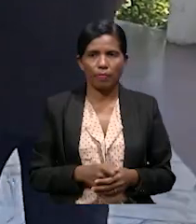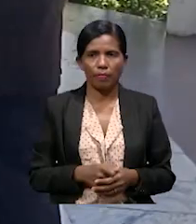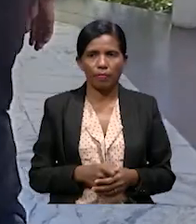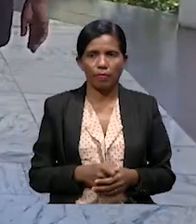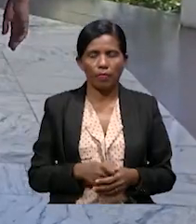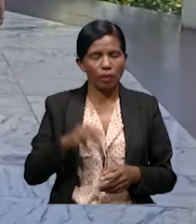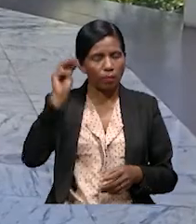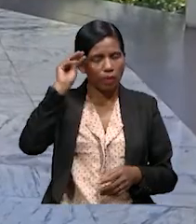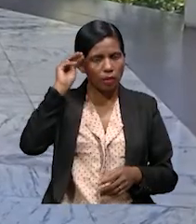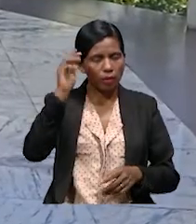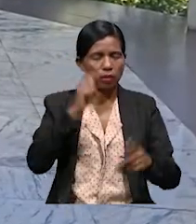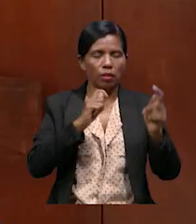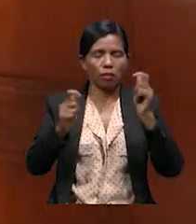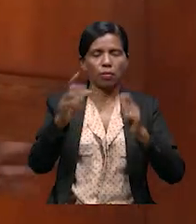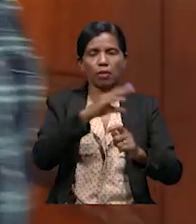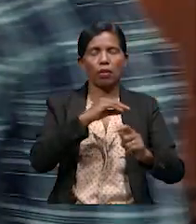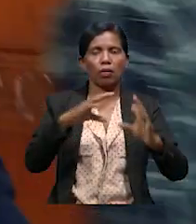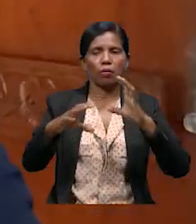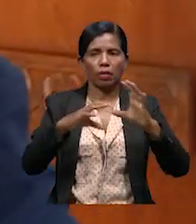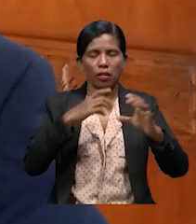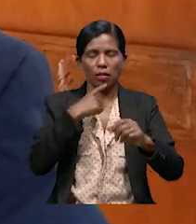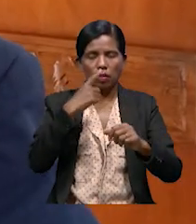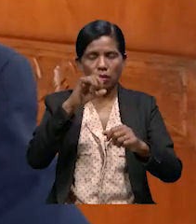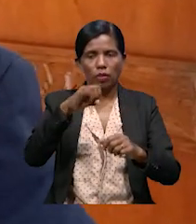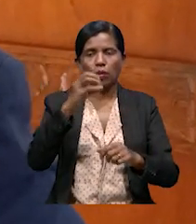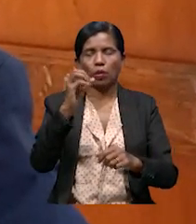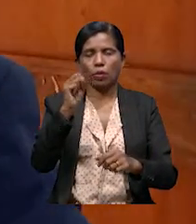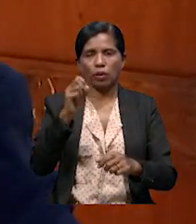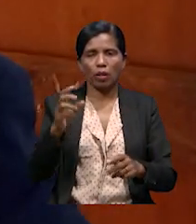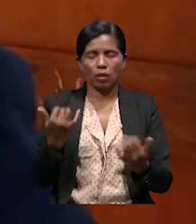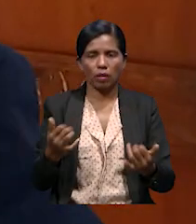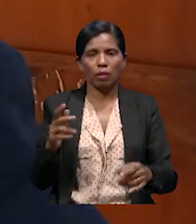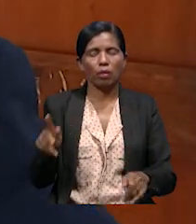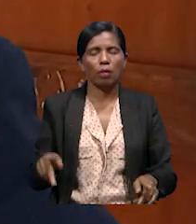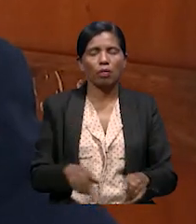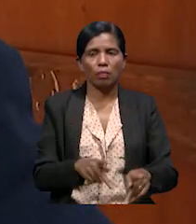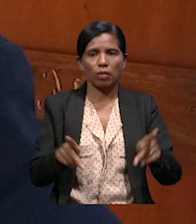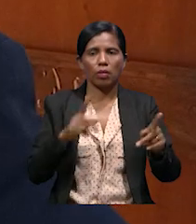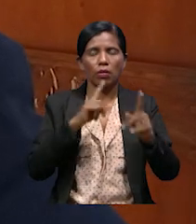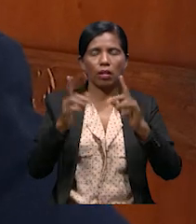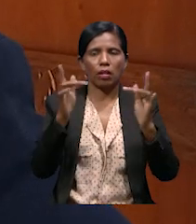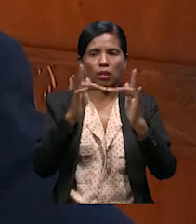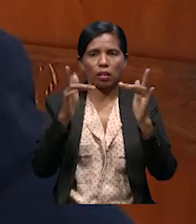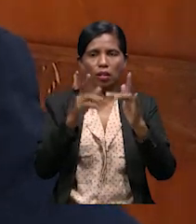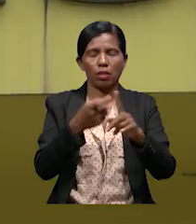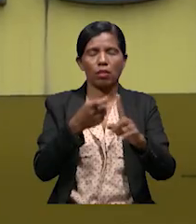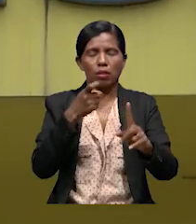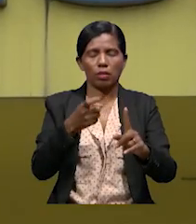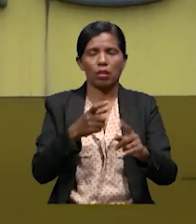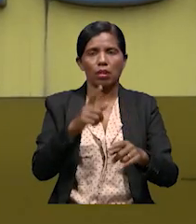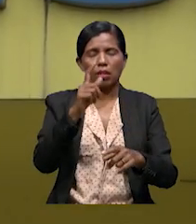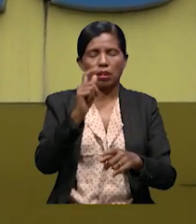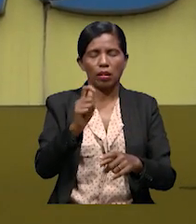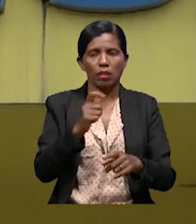Ministro Transporte e Comunicação, José Agostinho da Silva, ateten, durante né, público Sira sempre questiona a qualidade da internet, o seu operador telecomunicação